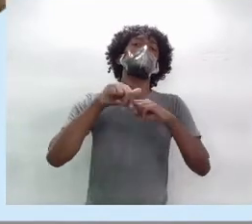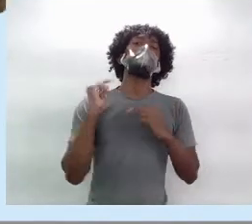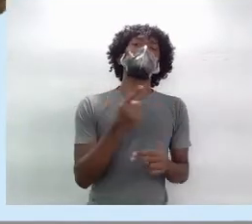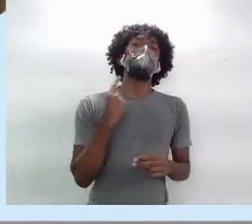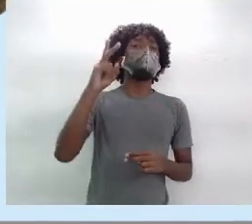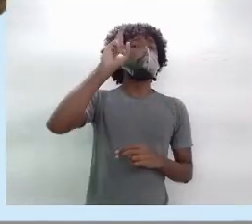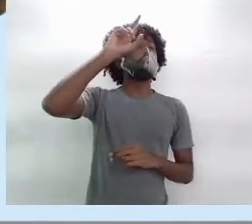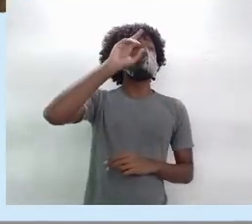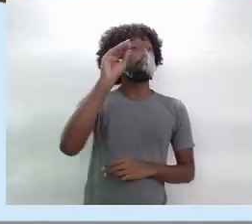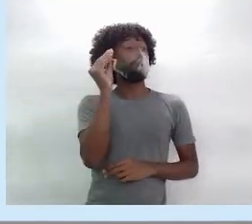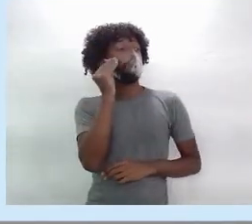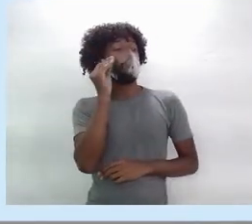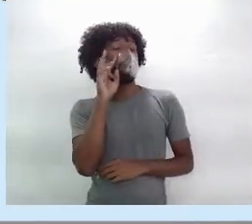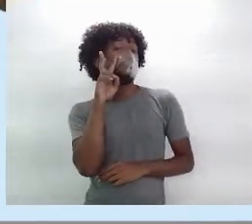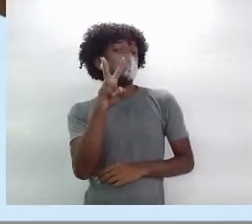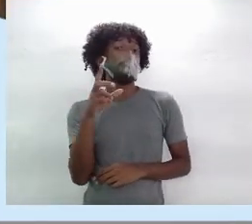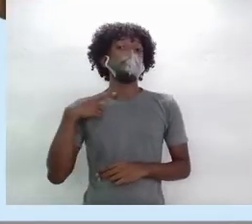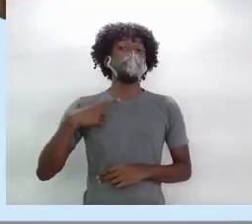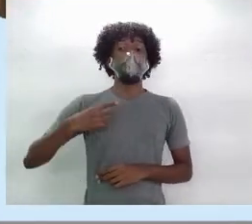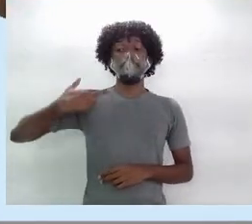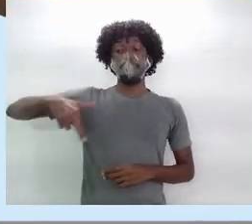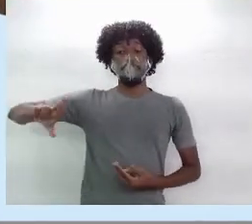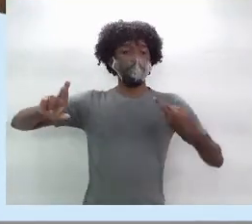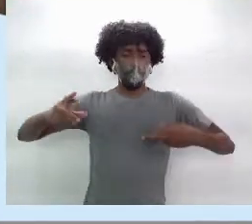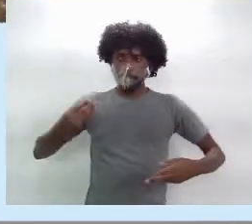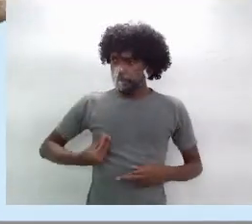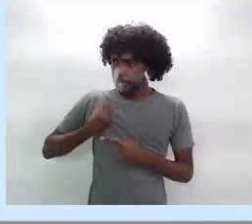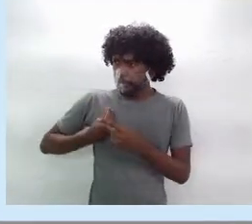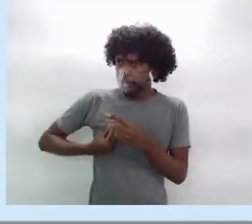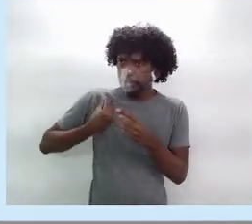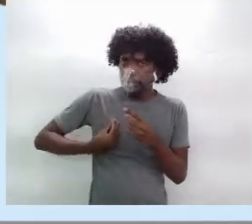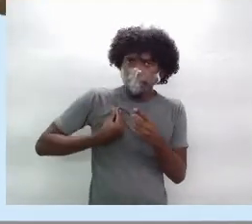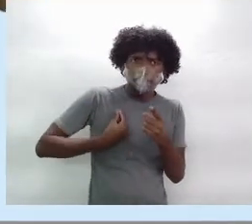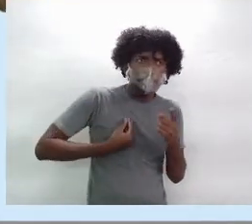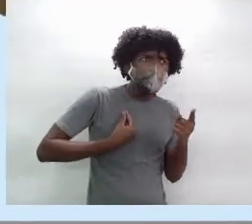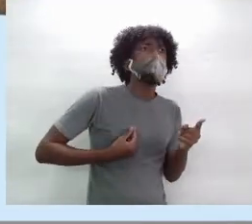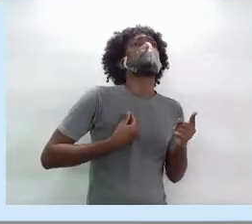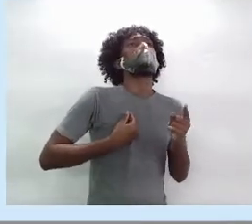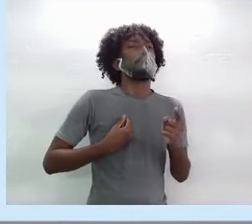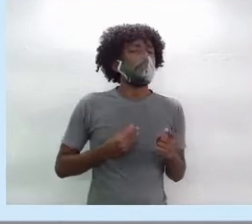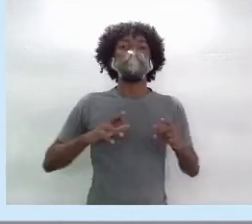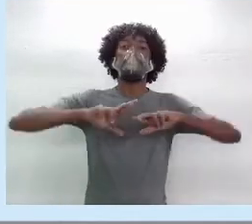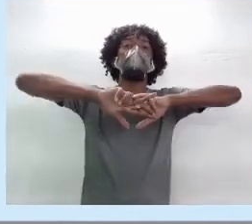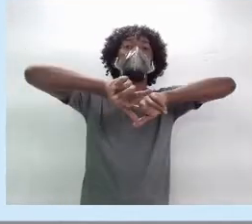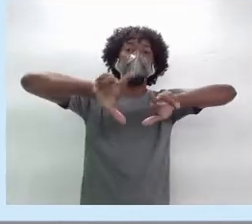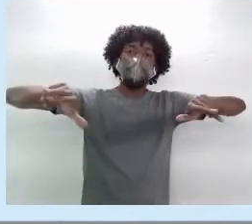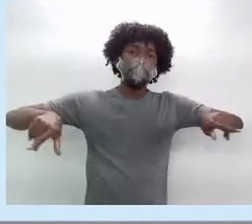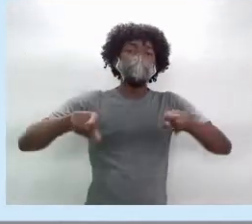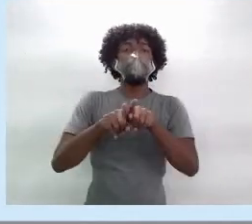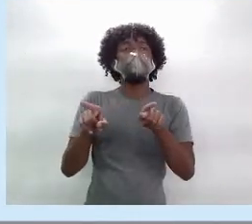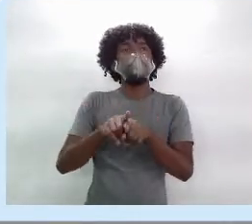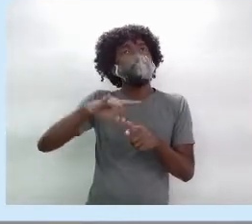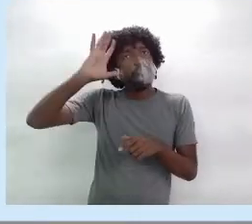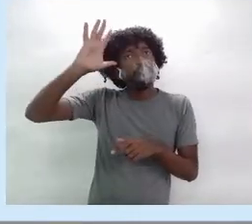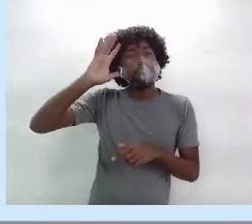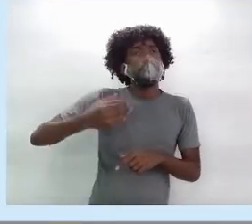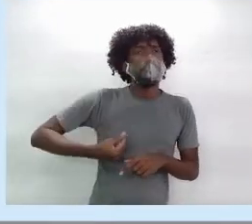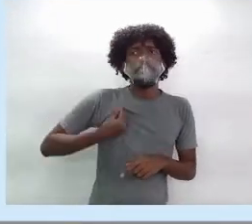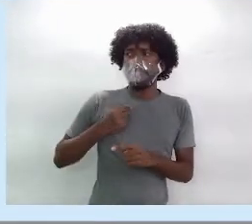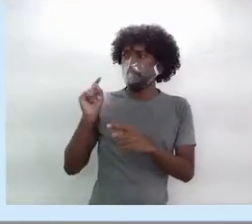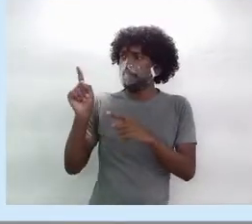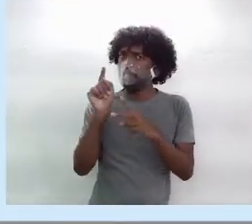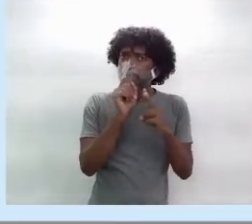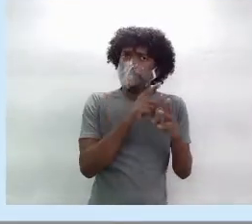a existência de várias tradições, a existência de várias filosofias de vida, o